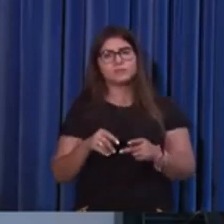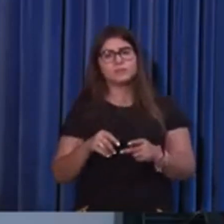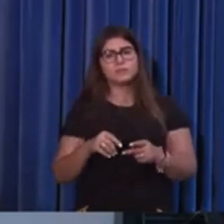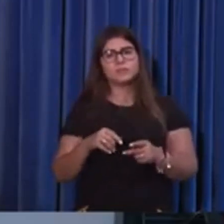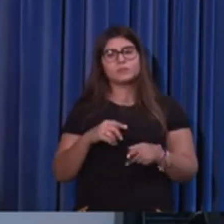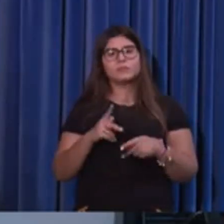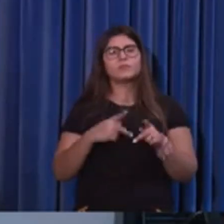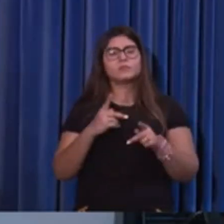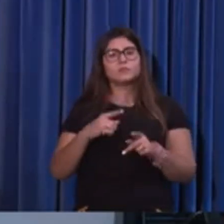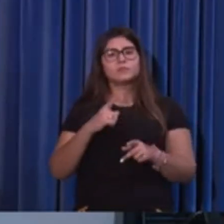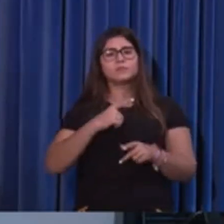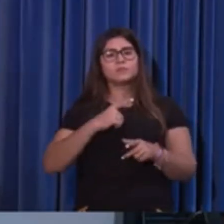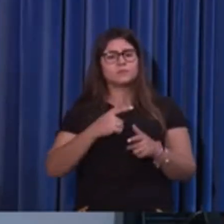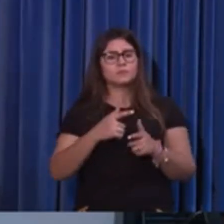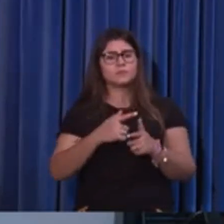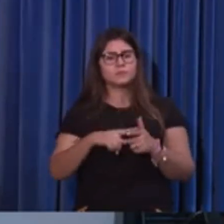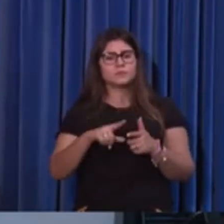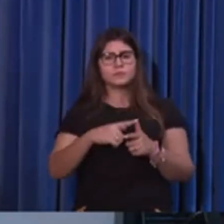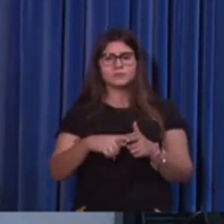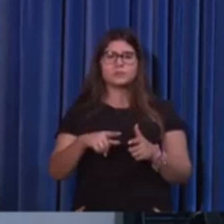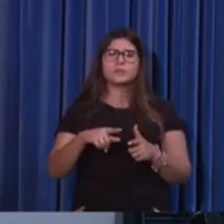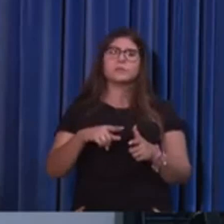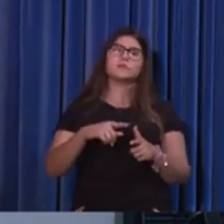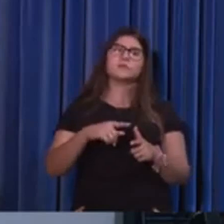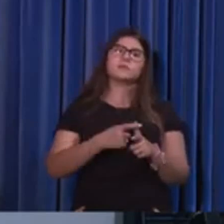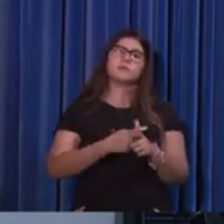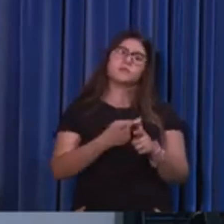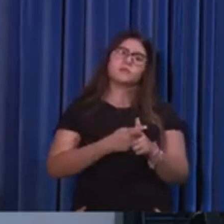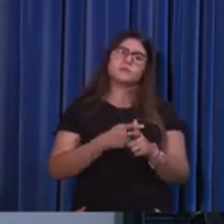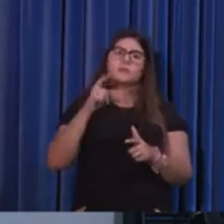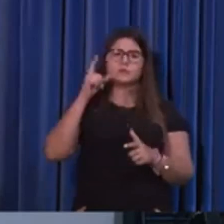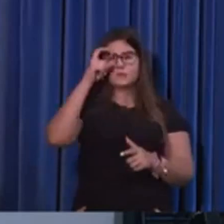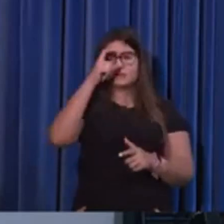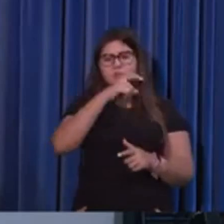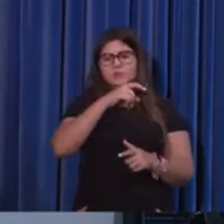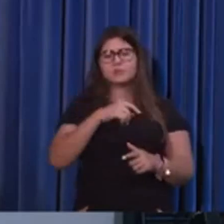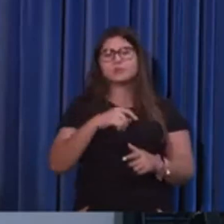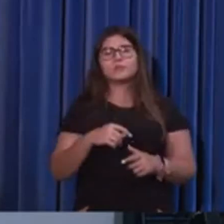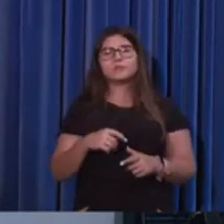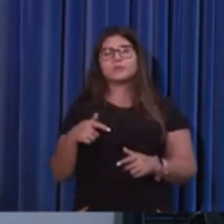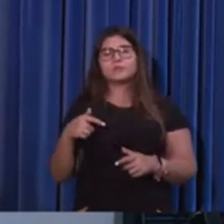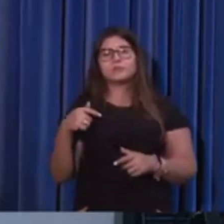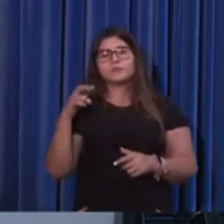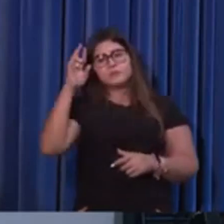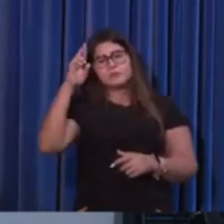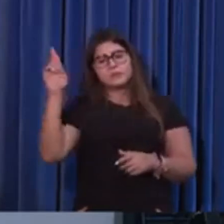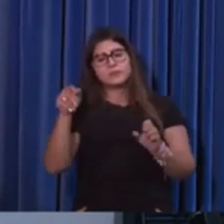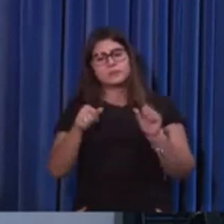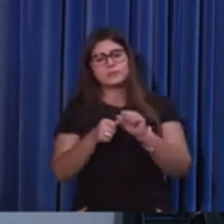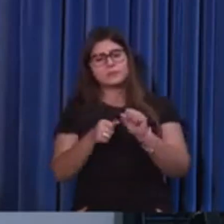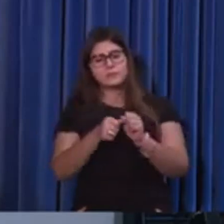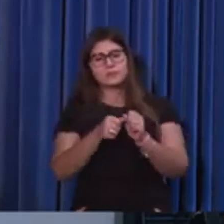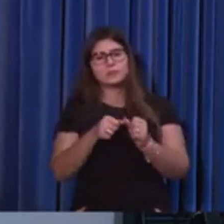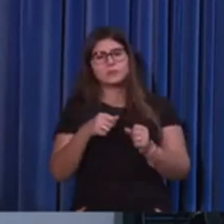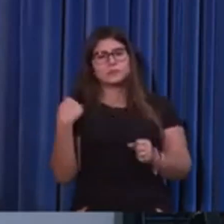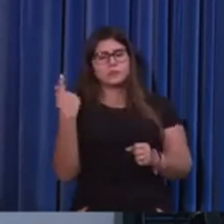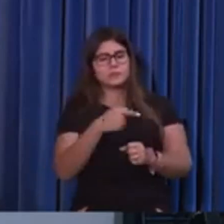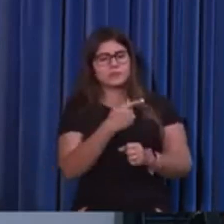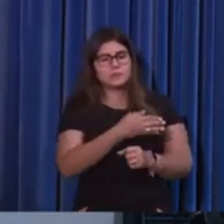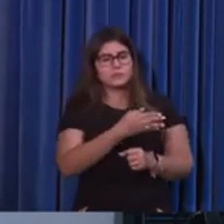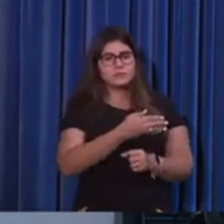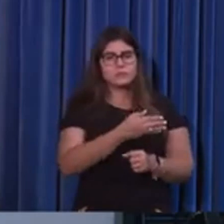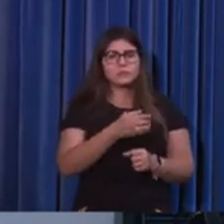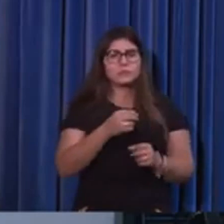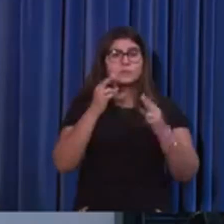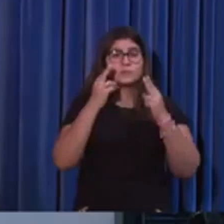passando também de dificuldade e dureza, o Senhor imprima no nosso coração e faça fluir pelas nossas